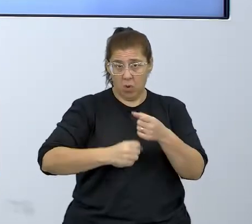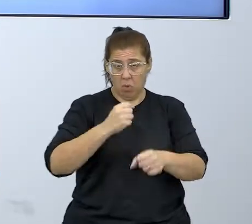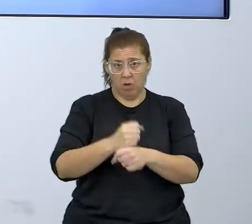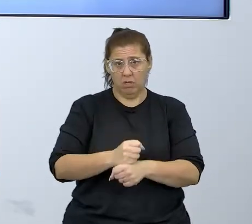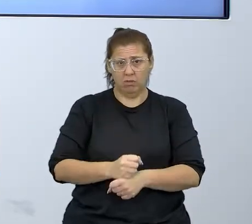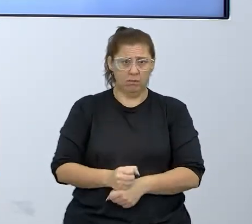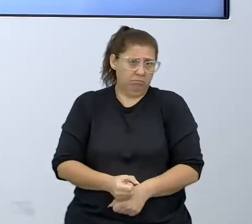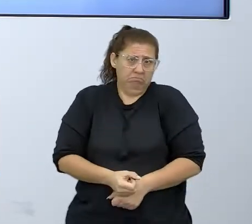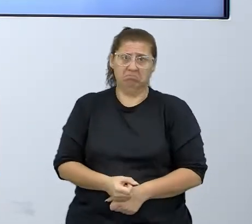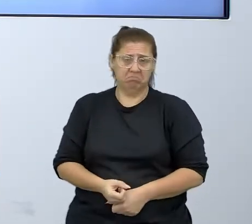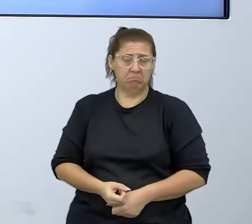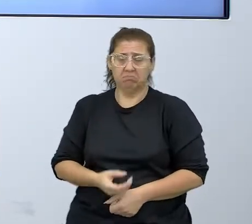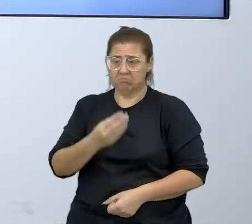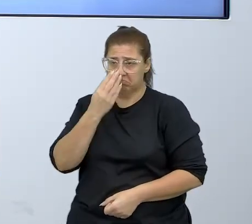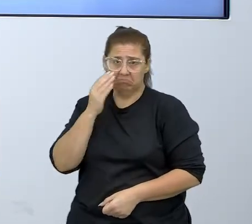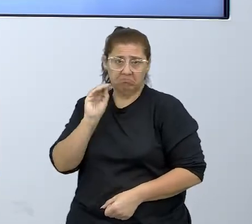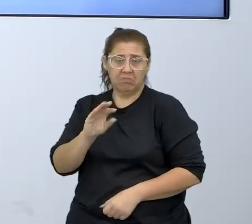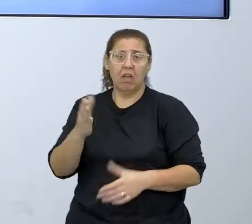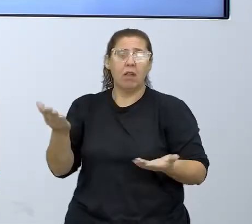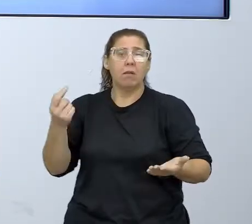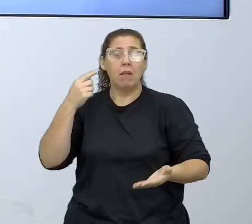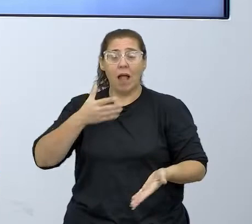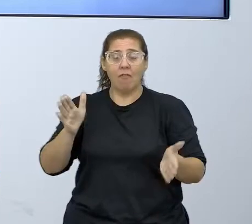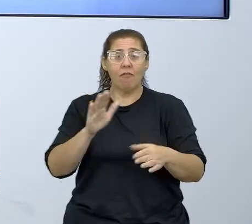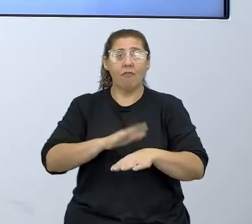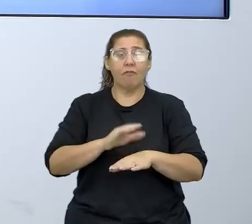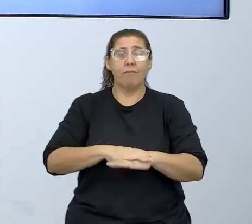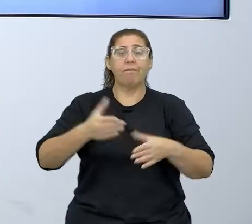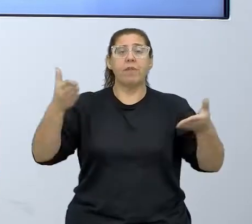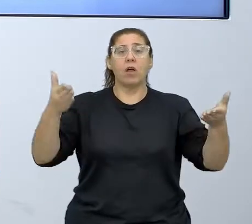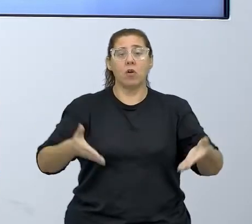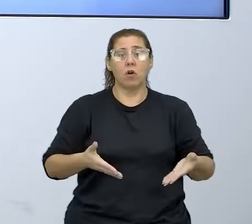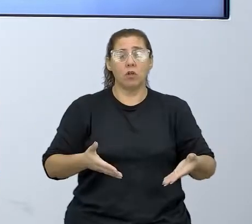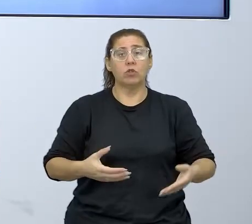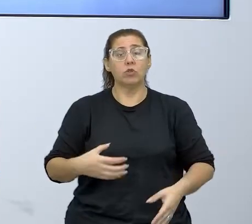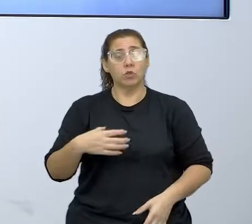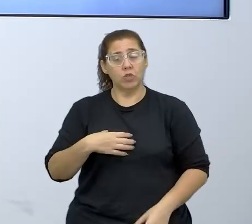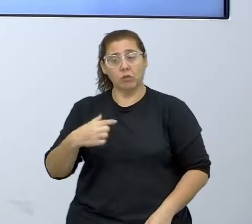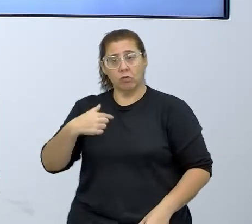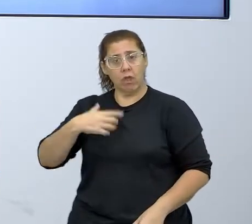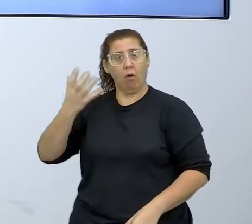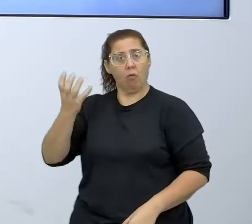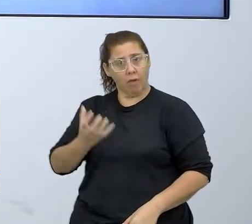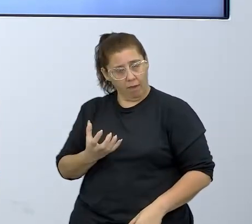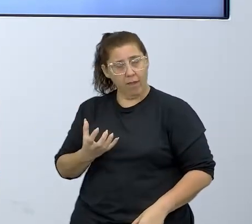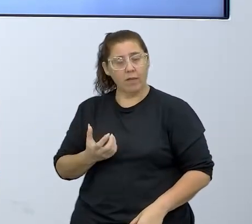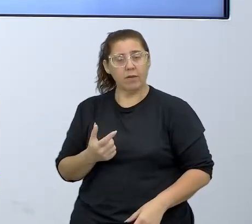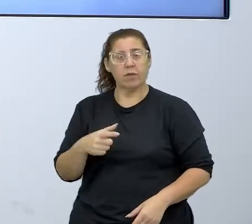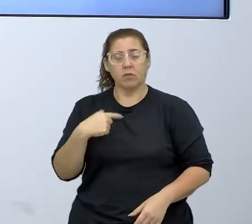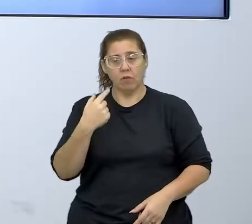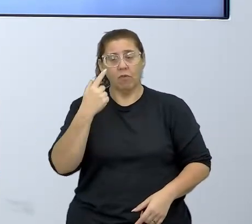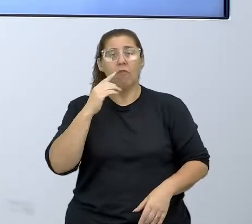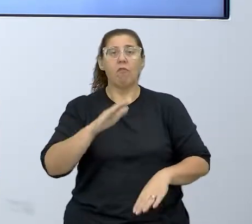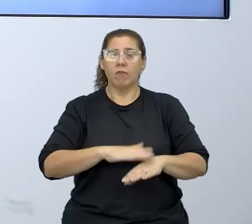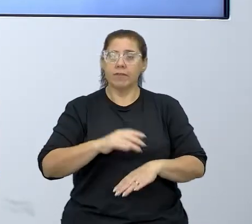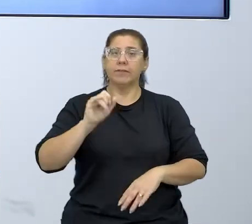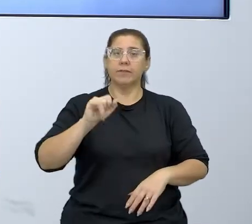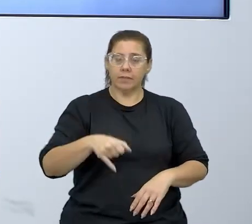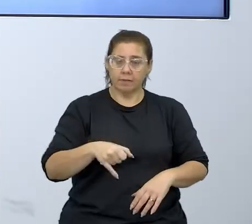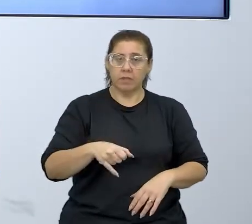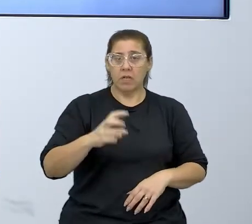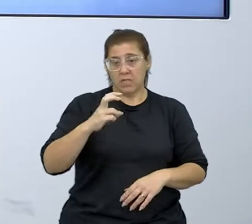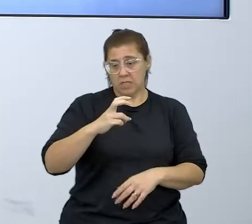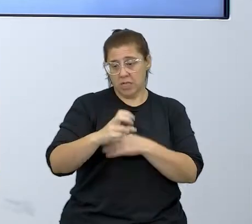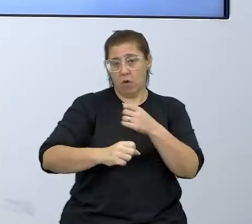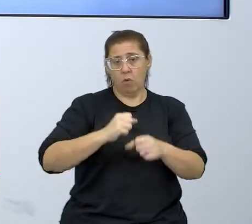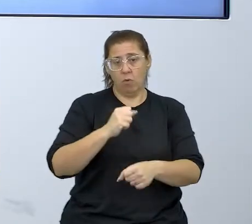eu quero isso agora. Então a gente vai fazer isso agora, do jeito que eu quero, a gente vai viabilizar isso e daqui